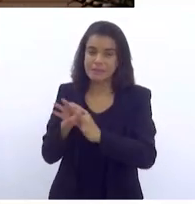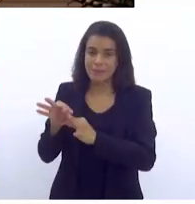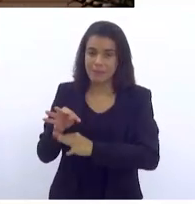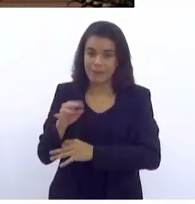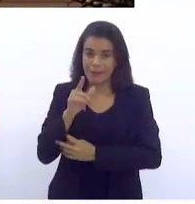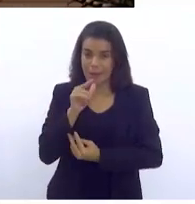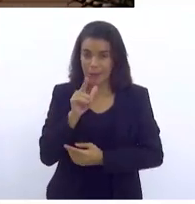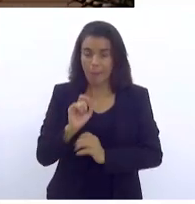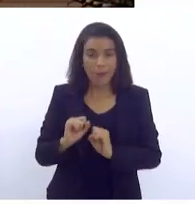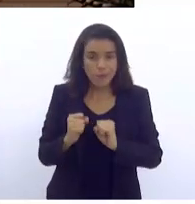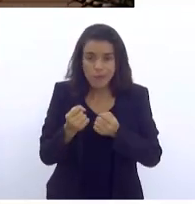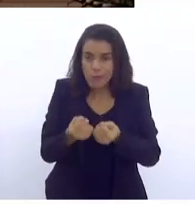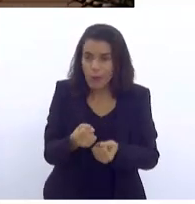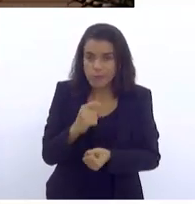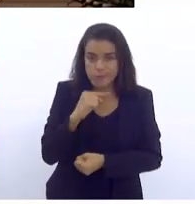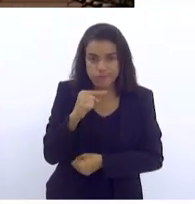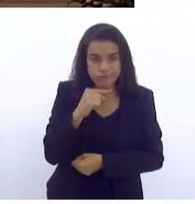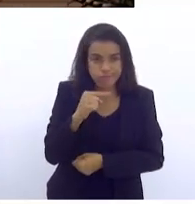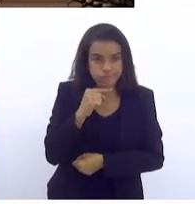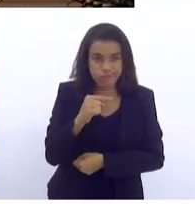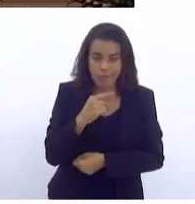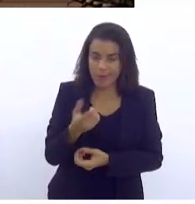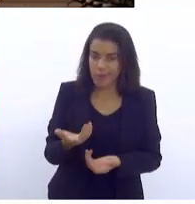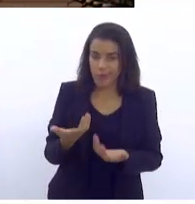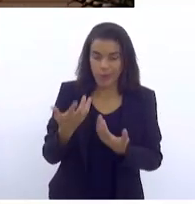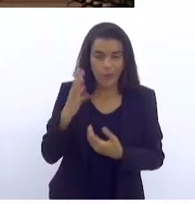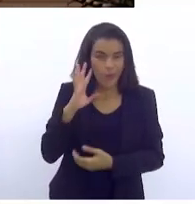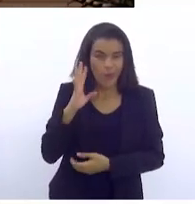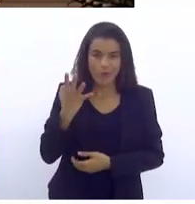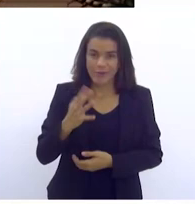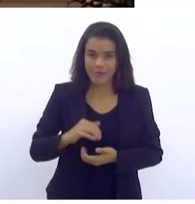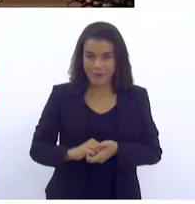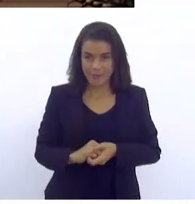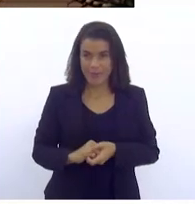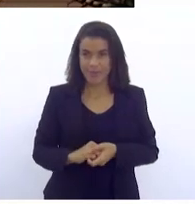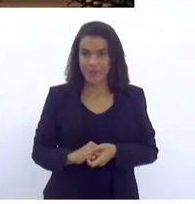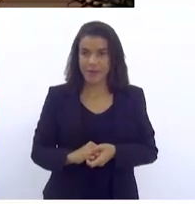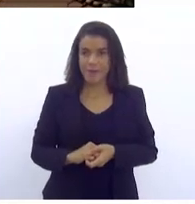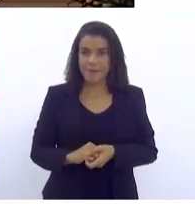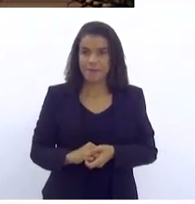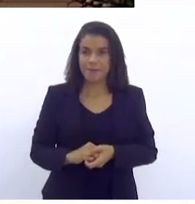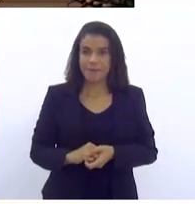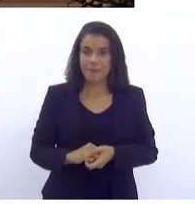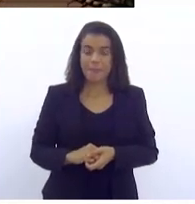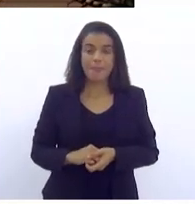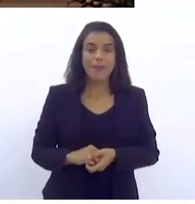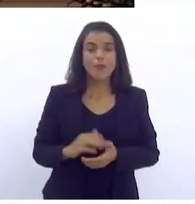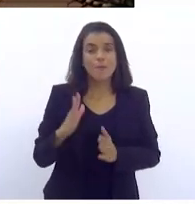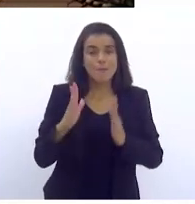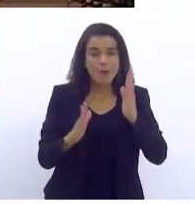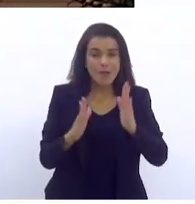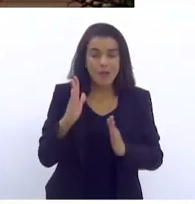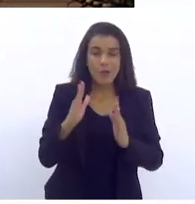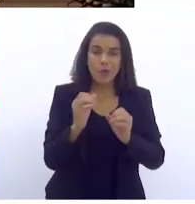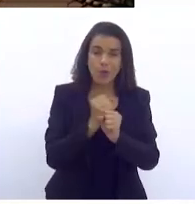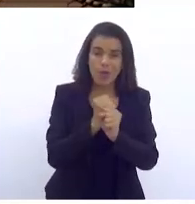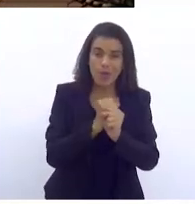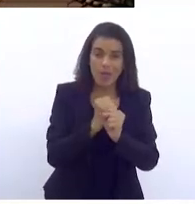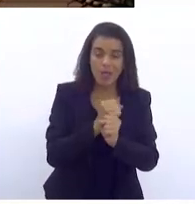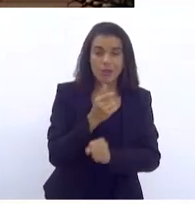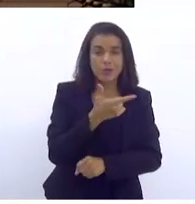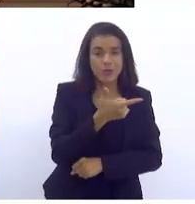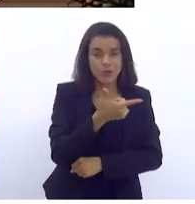insuficiente tanto é que a gente chegou aqui eh em pleno eh eh eh anos 2000 né tô voltando um